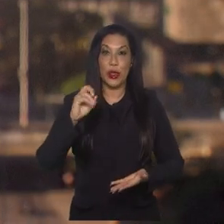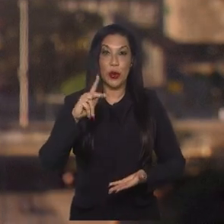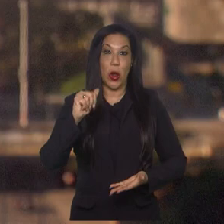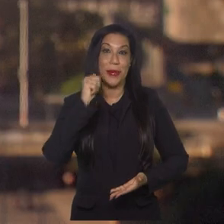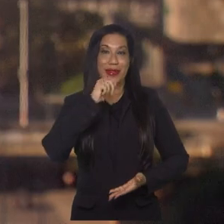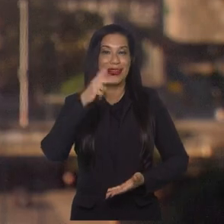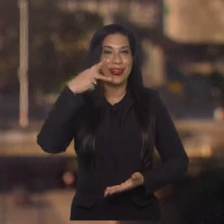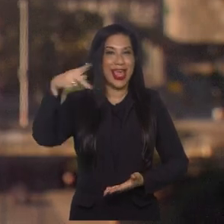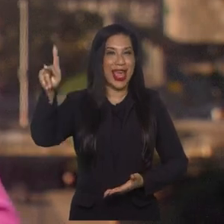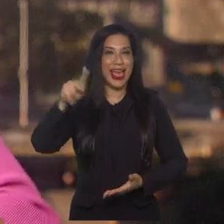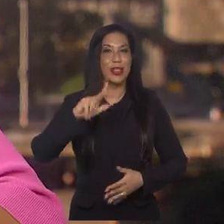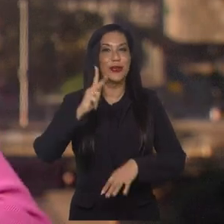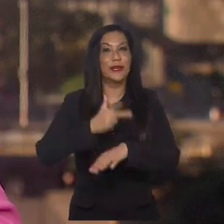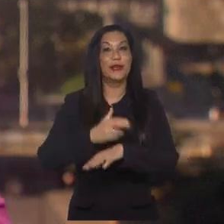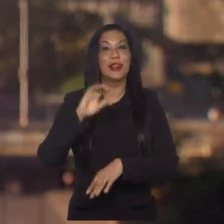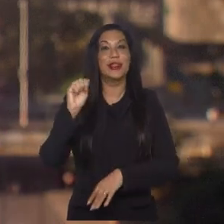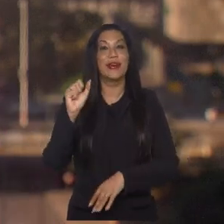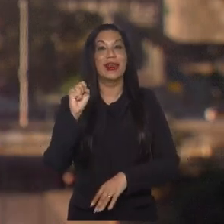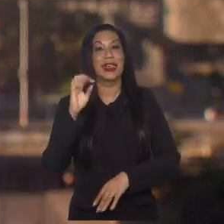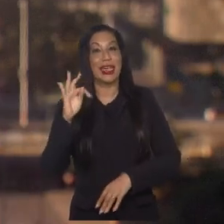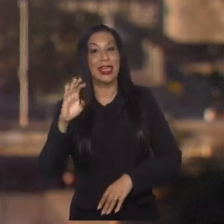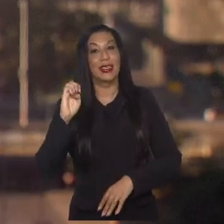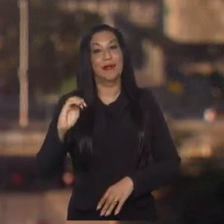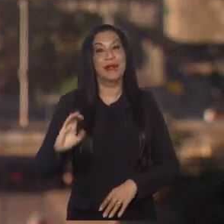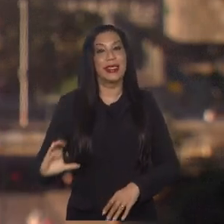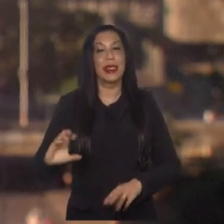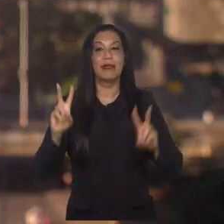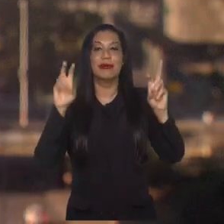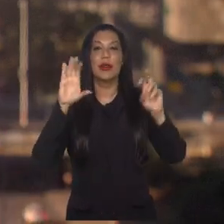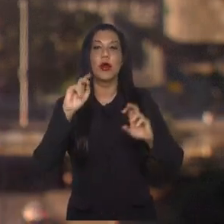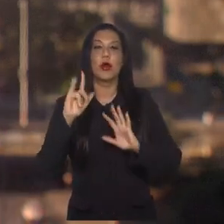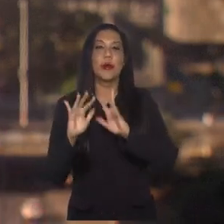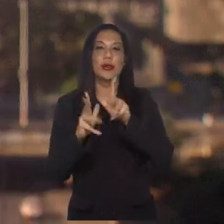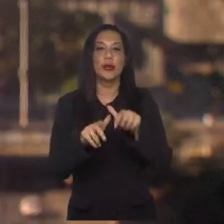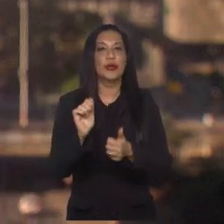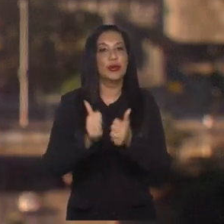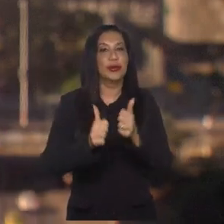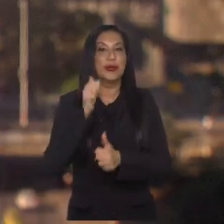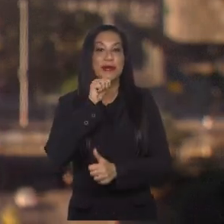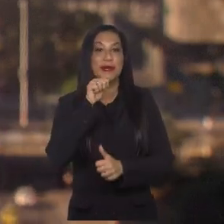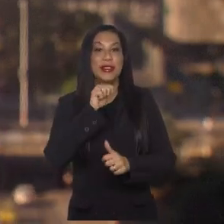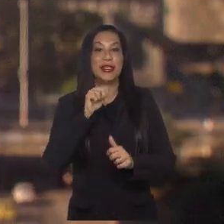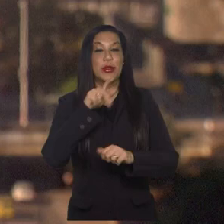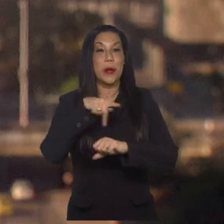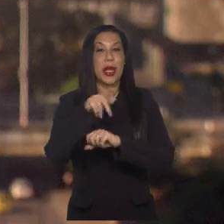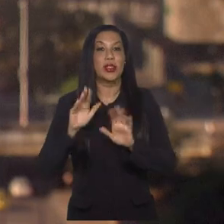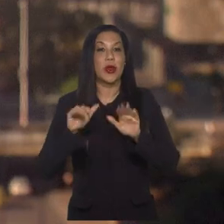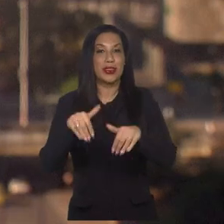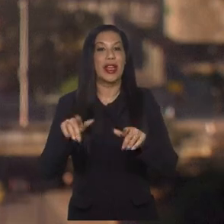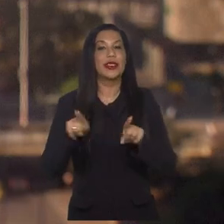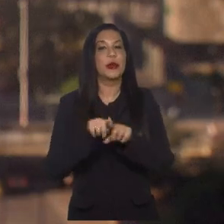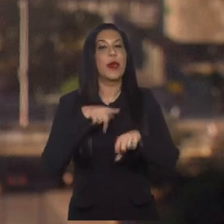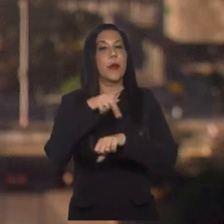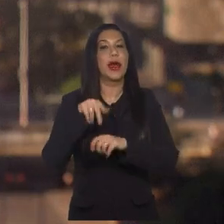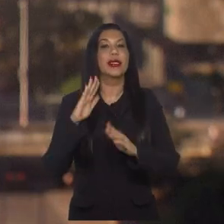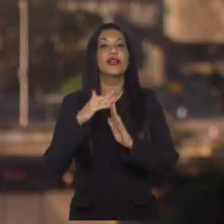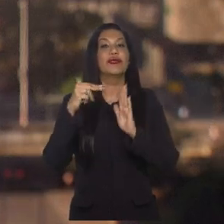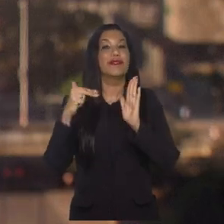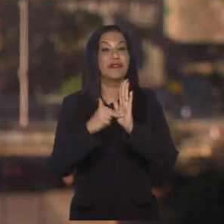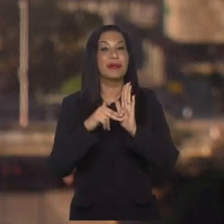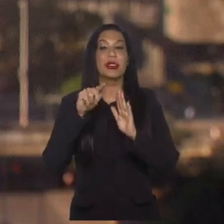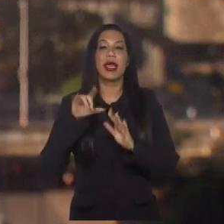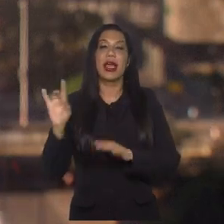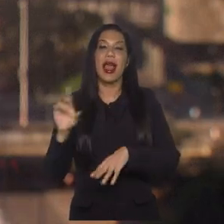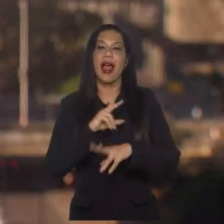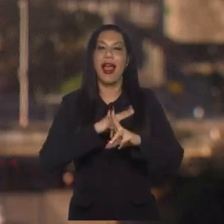Bem-vindos ao Copa Delas, o videocast da EBC sobre a Copa do Mundo de Futebol Feminino da Austrália e da Nova Zelândia. Cada